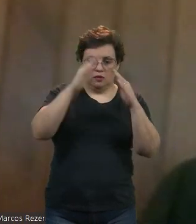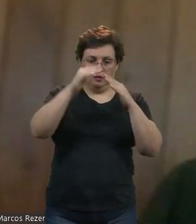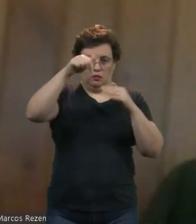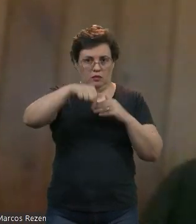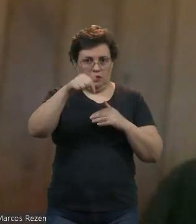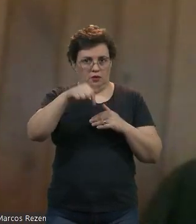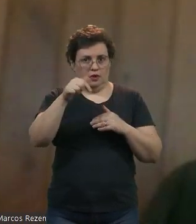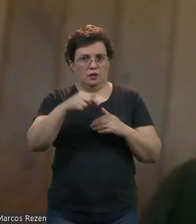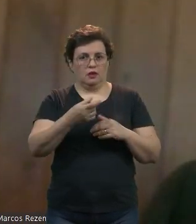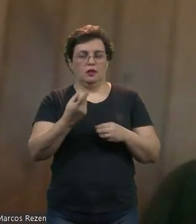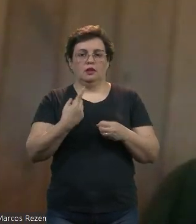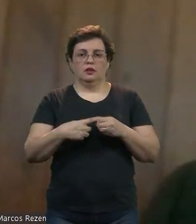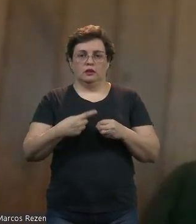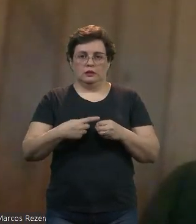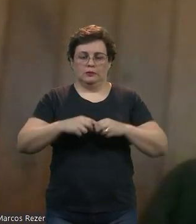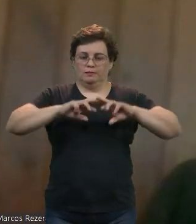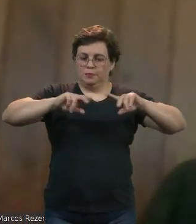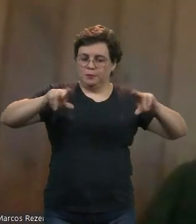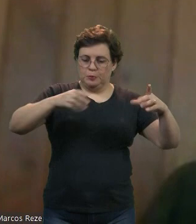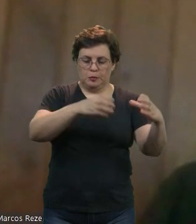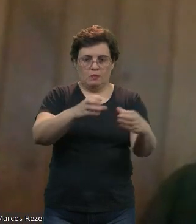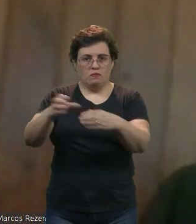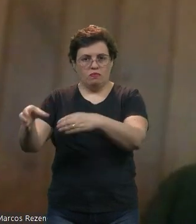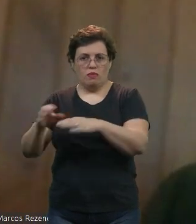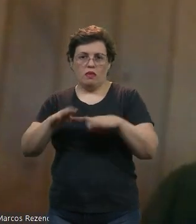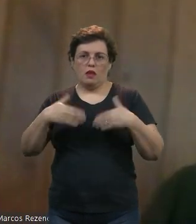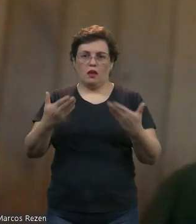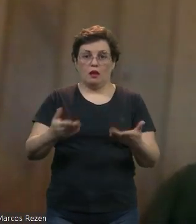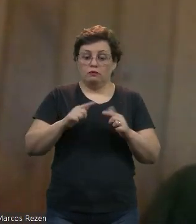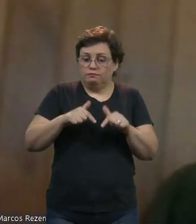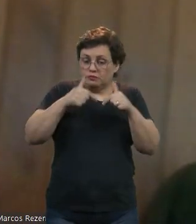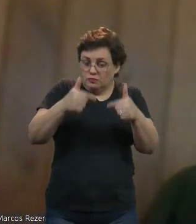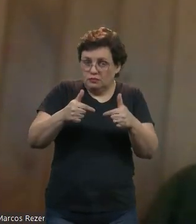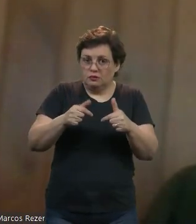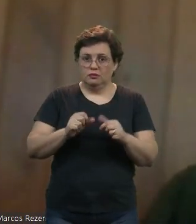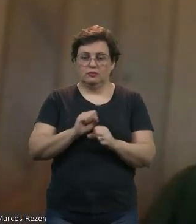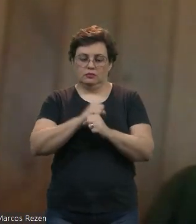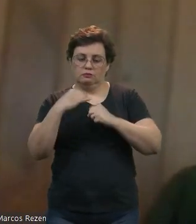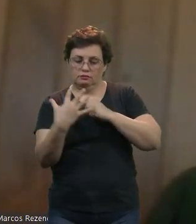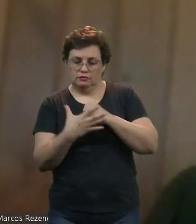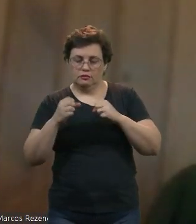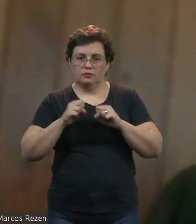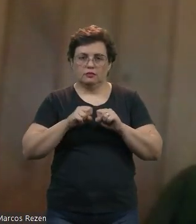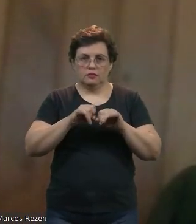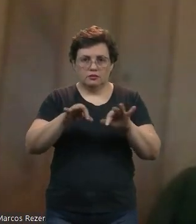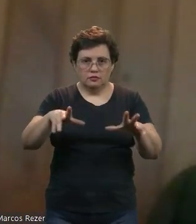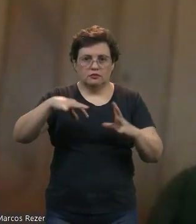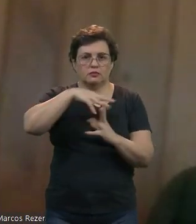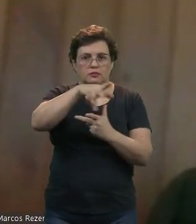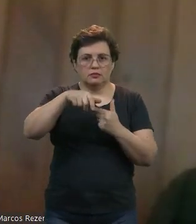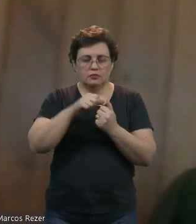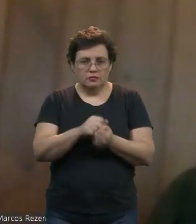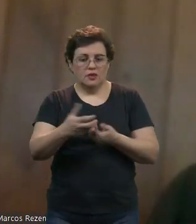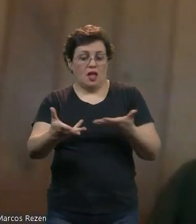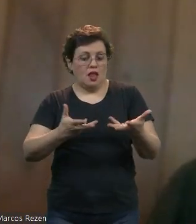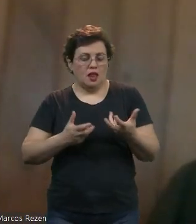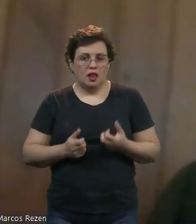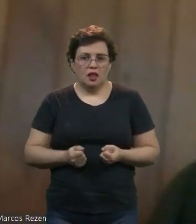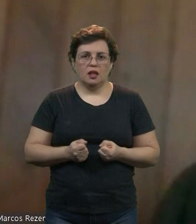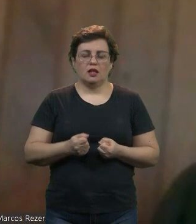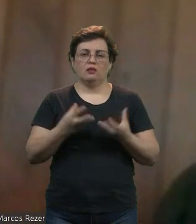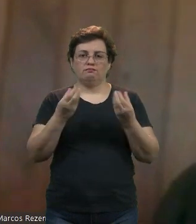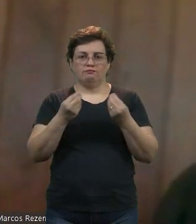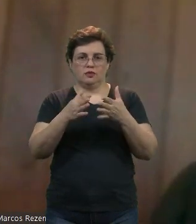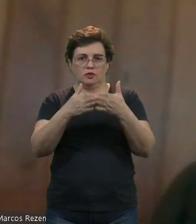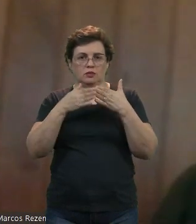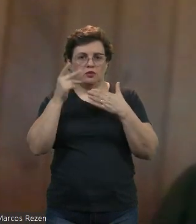todas as regiões, assim enfrentamos a pandemia atendendo vários pedidos dos usuários. Sem mais,